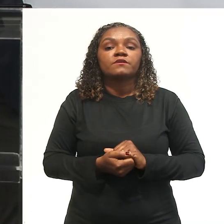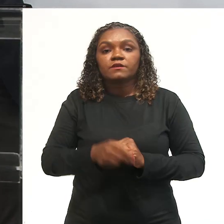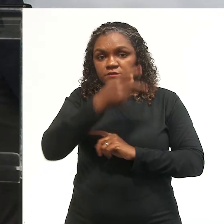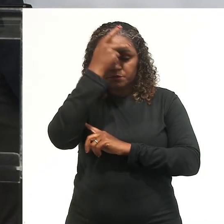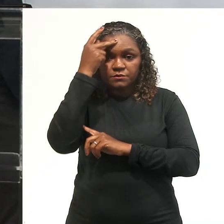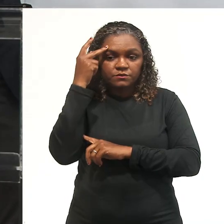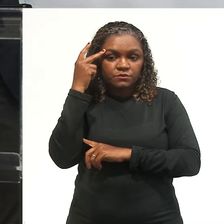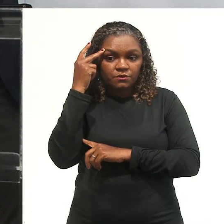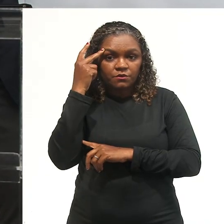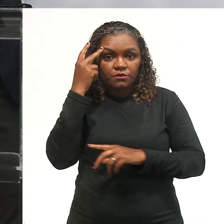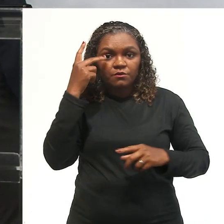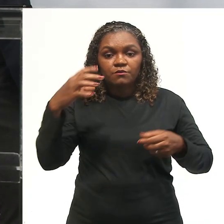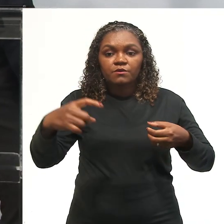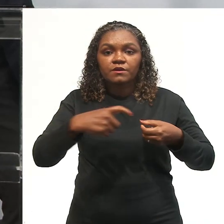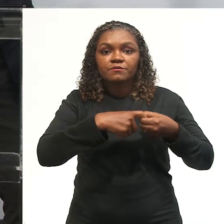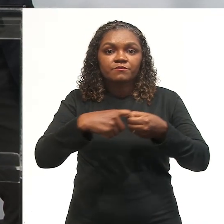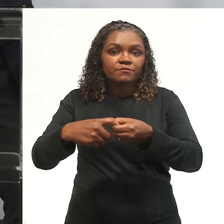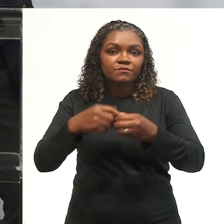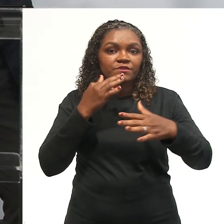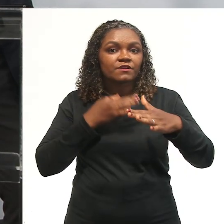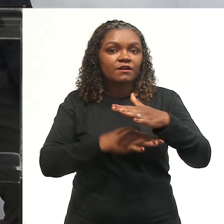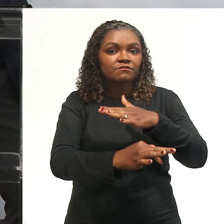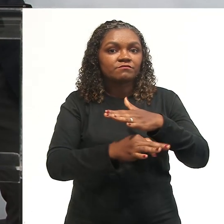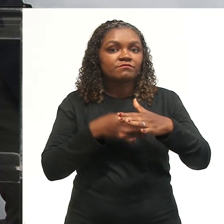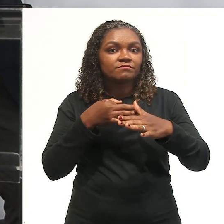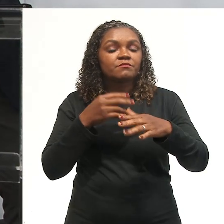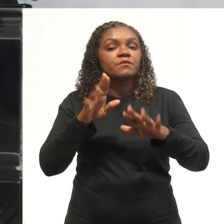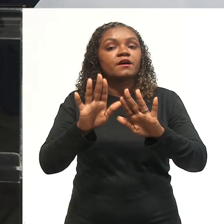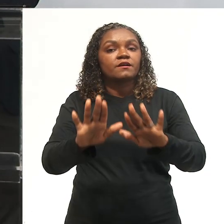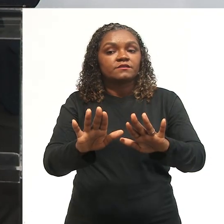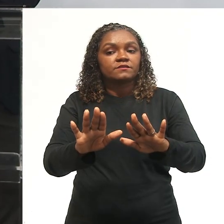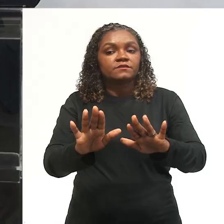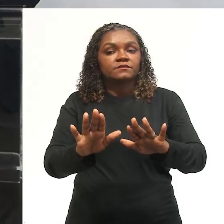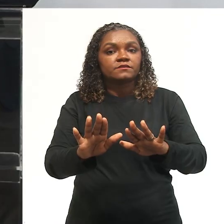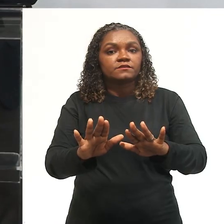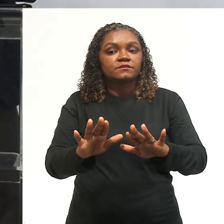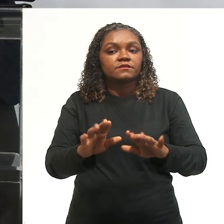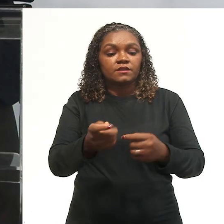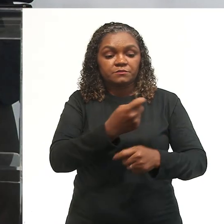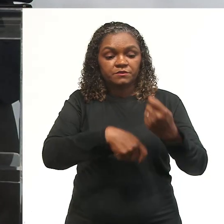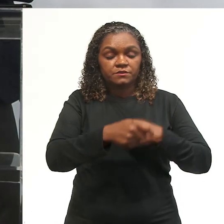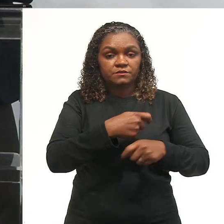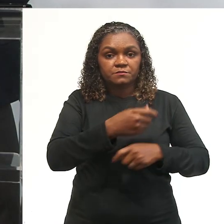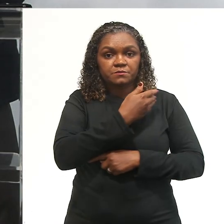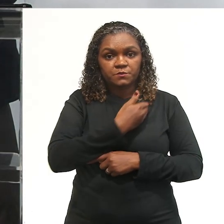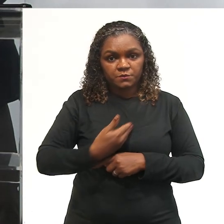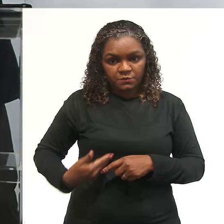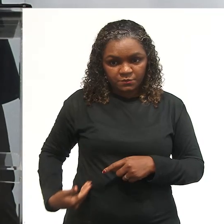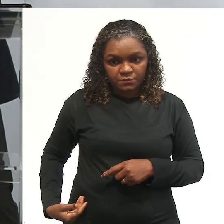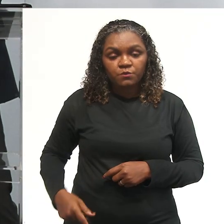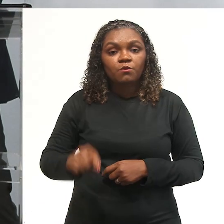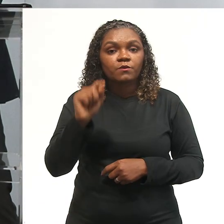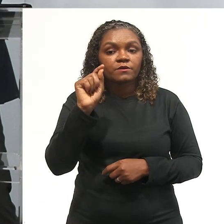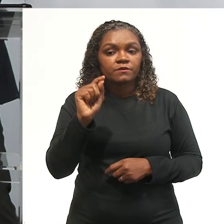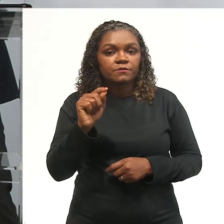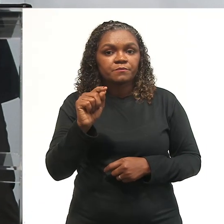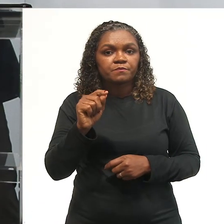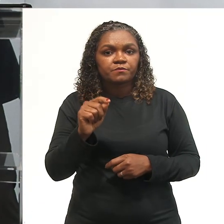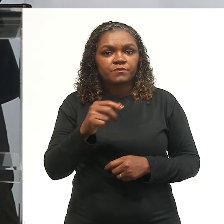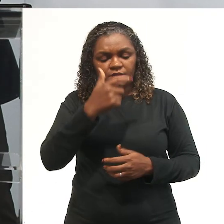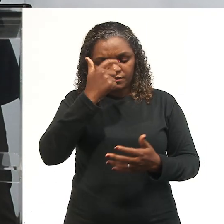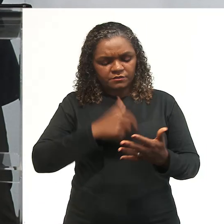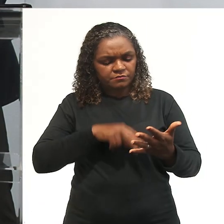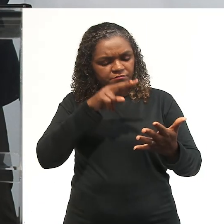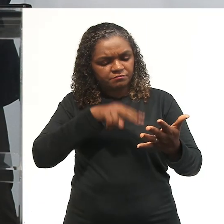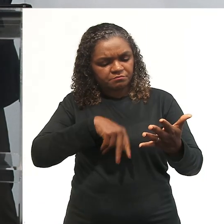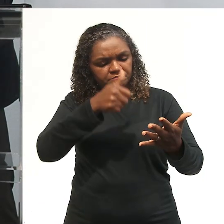auxiliar, as pessoas ficam vinculadas àquele fornecimento. No entanto, para a administração pública, ela olha